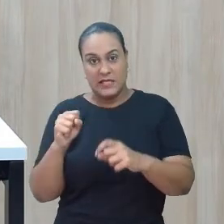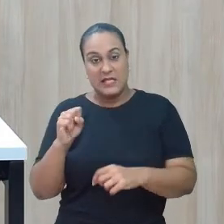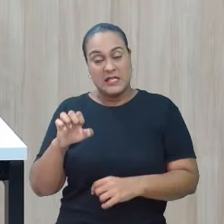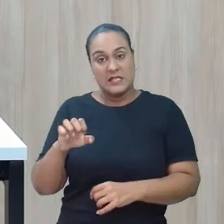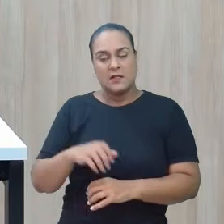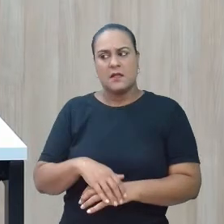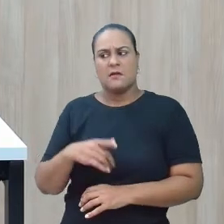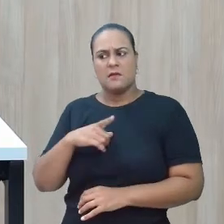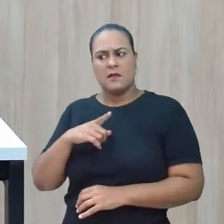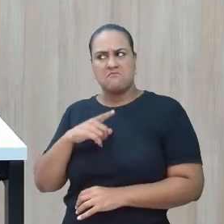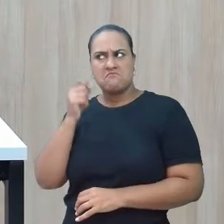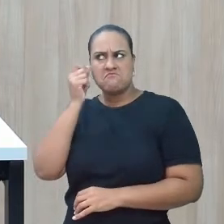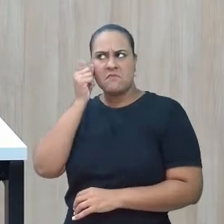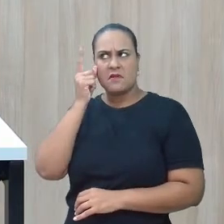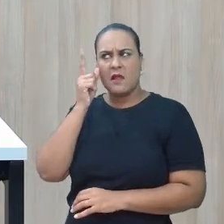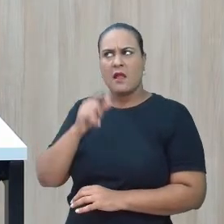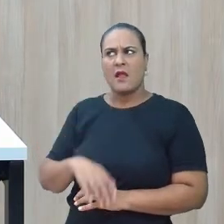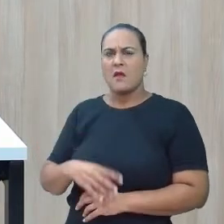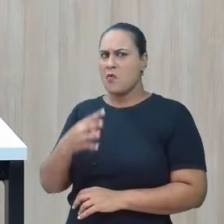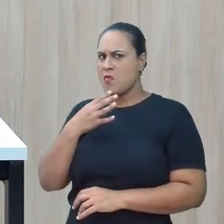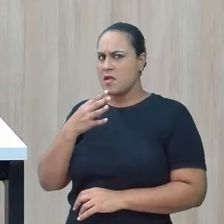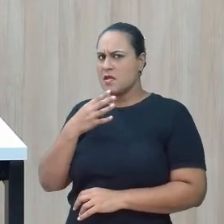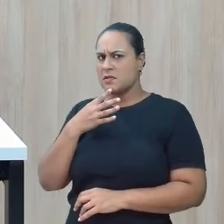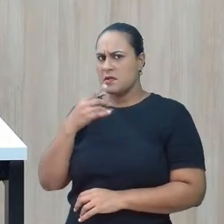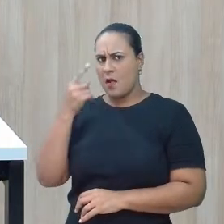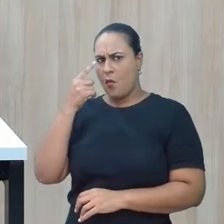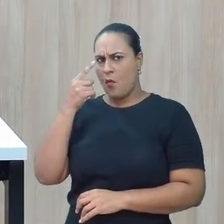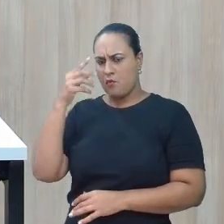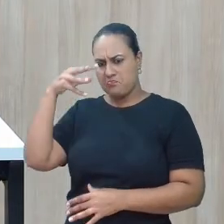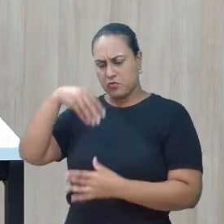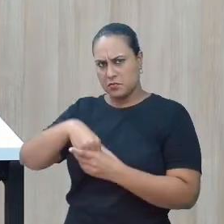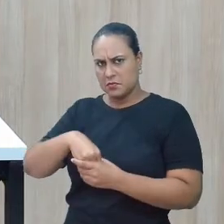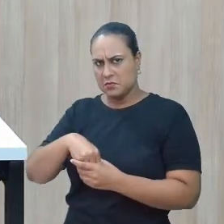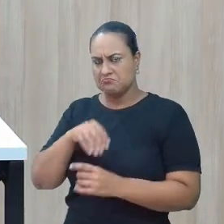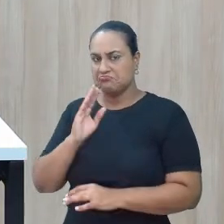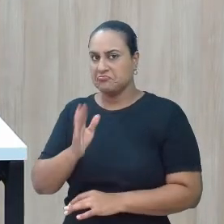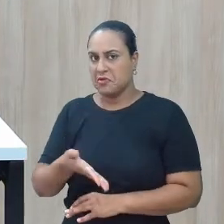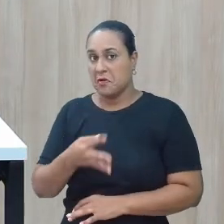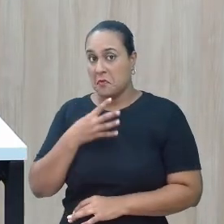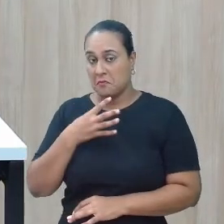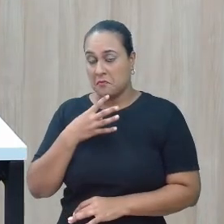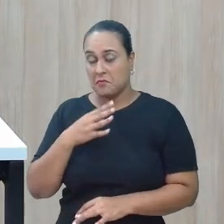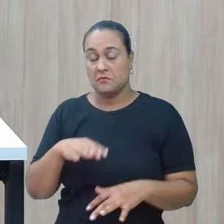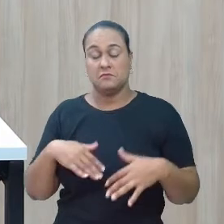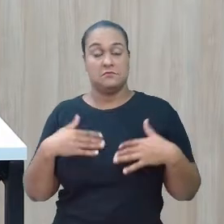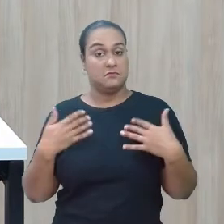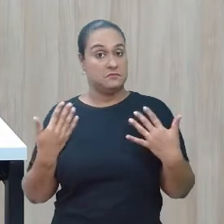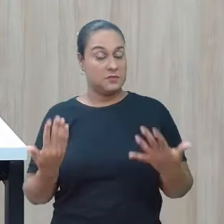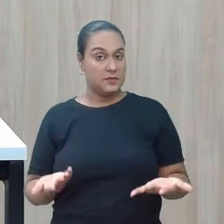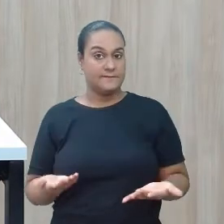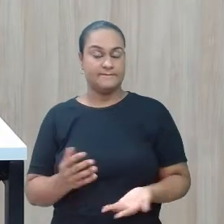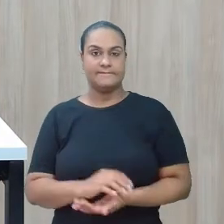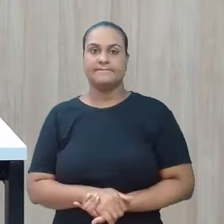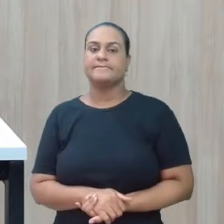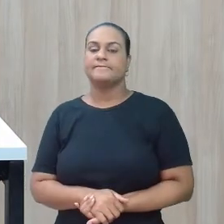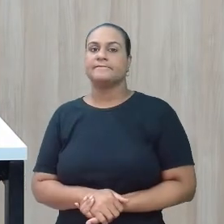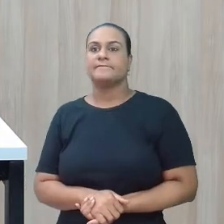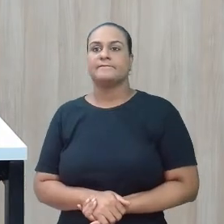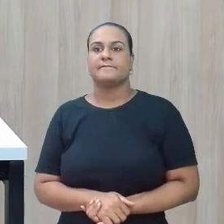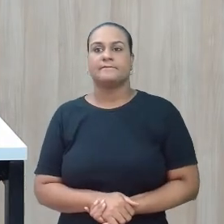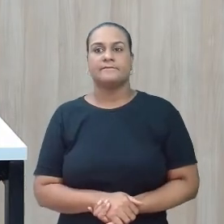essa ideia, já conhecia o olho por dentro, já conhecia essa parte interna do olho. Será? Vamos lá.